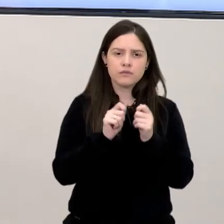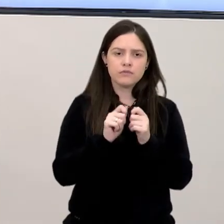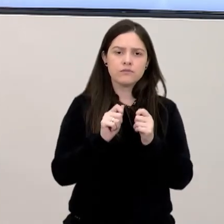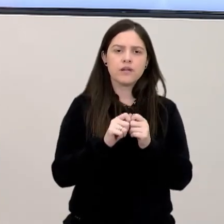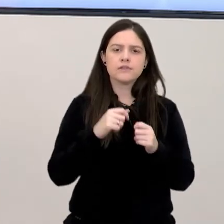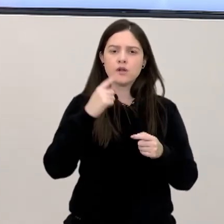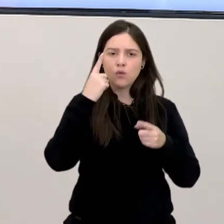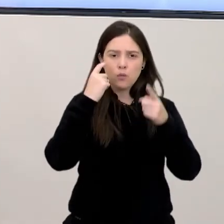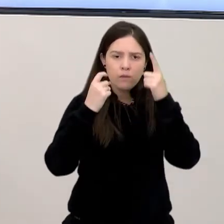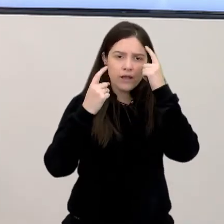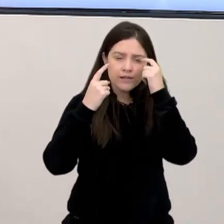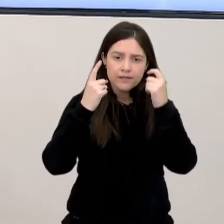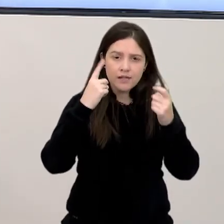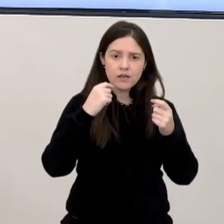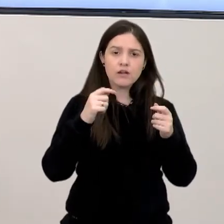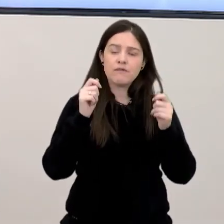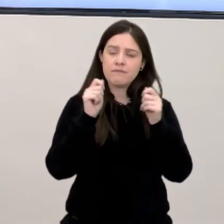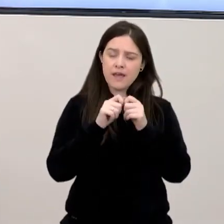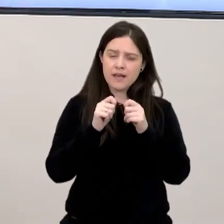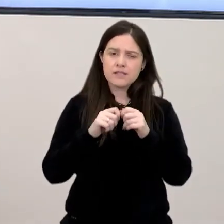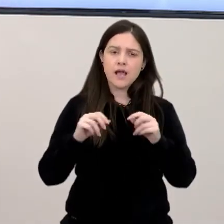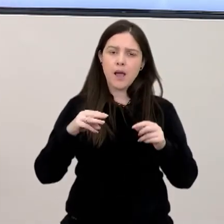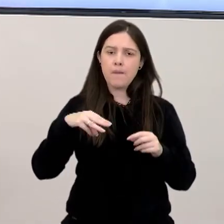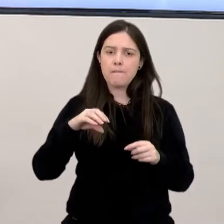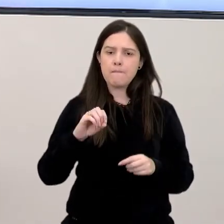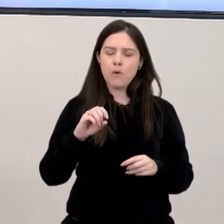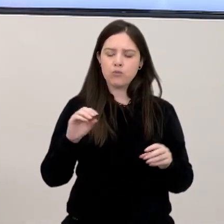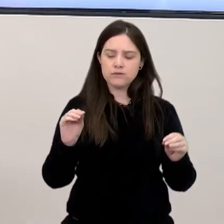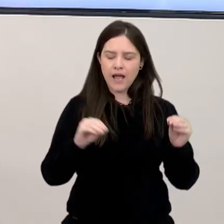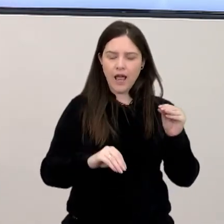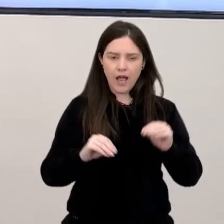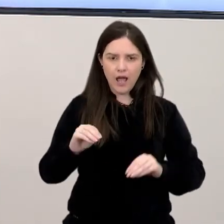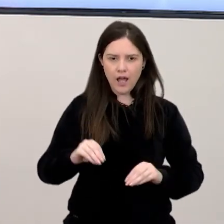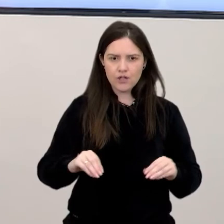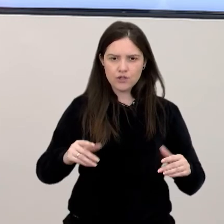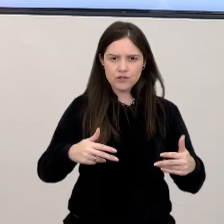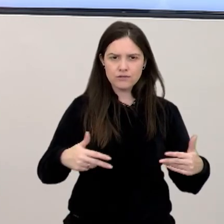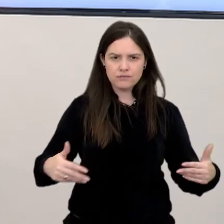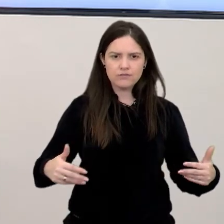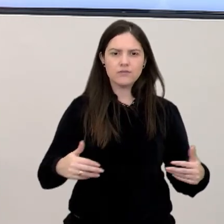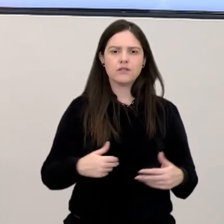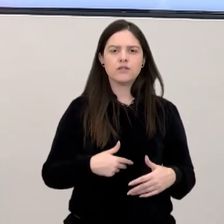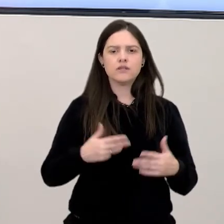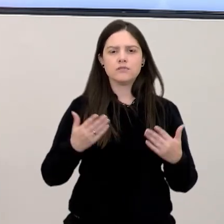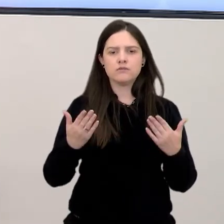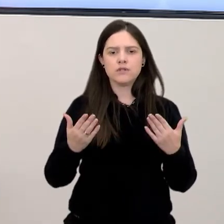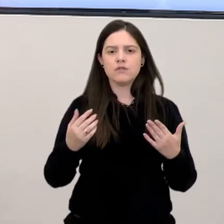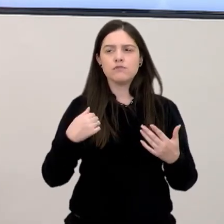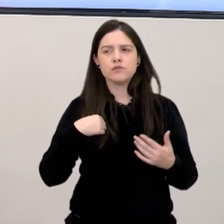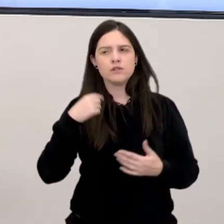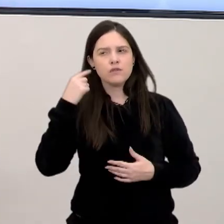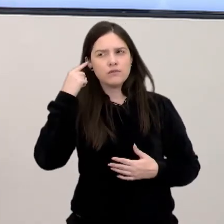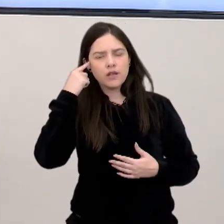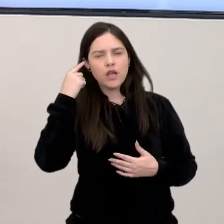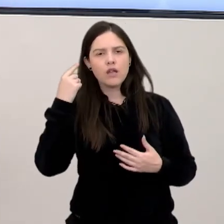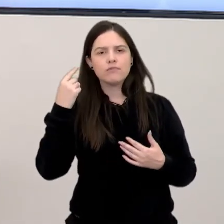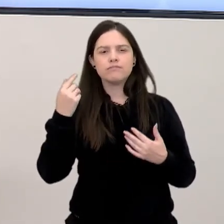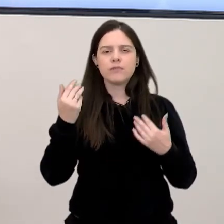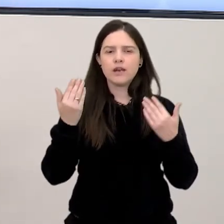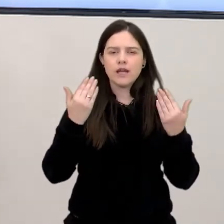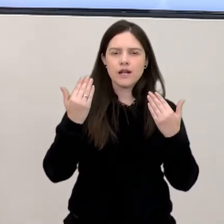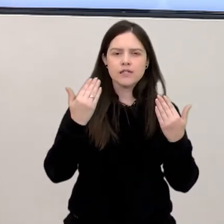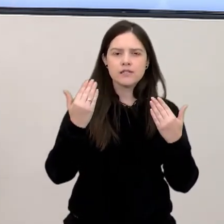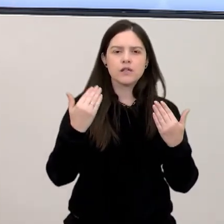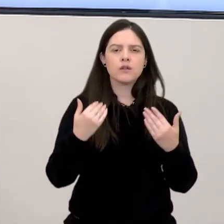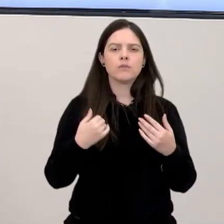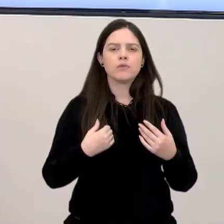né? Faça a montagem, mais ou menos, eu andei pesquisando, vocês vão gastar cerca de uns